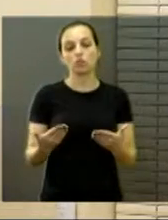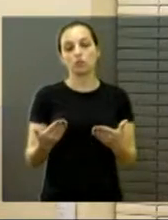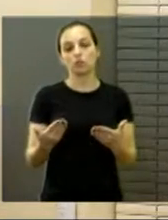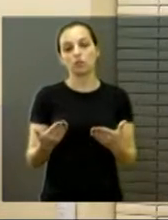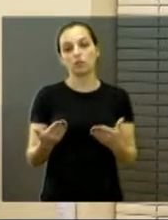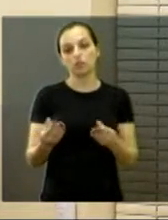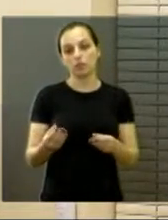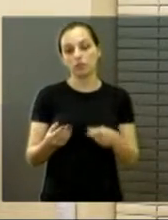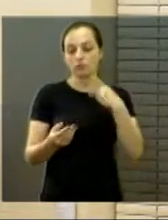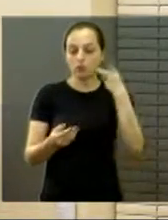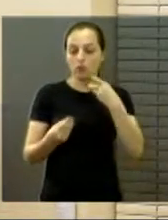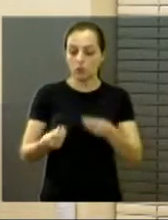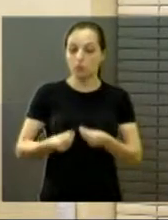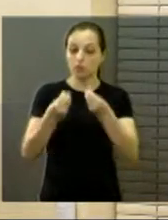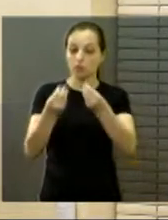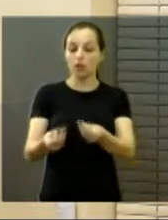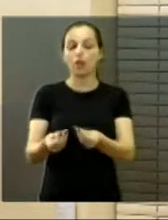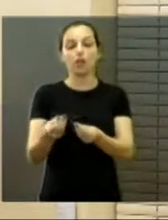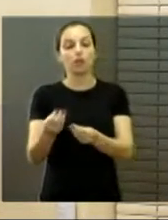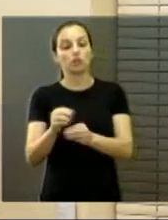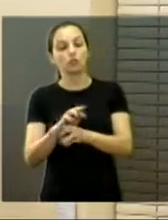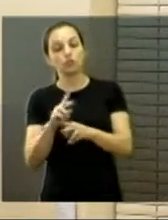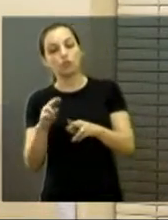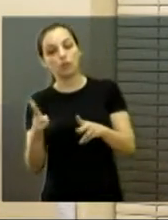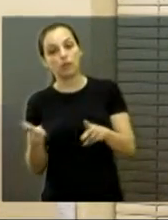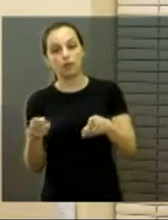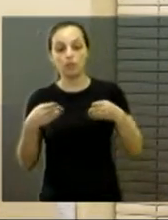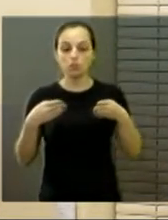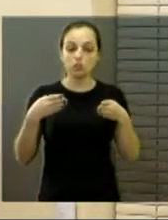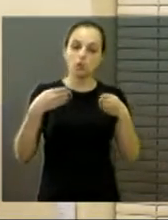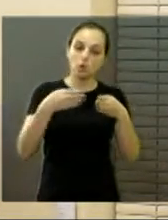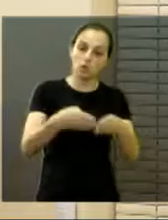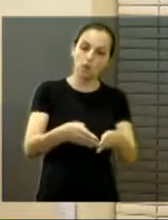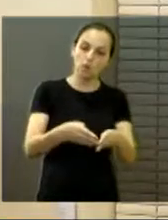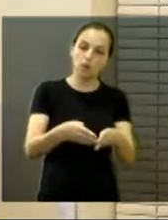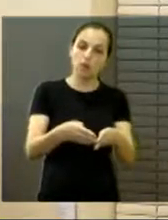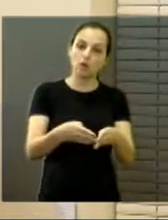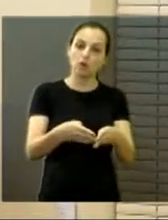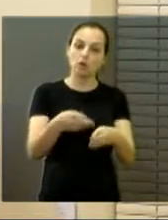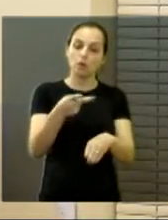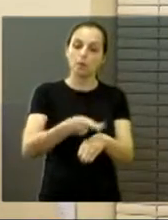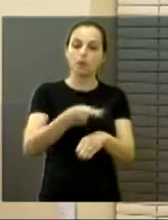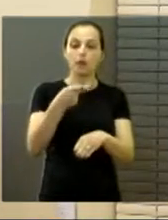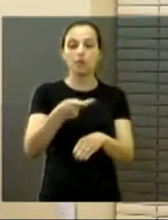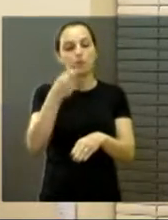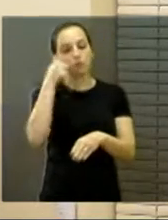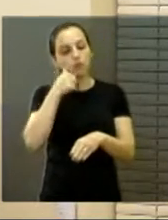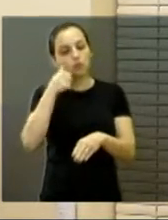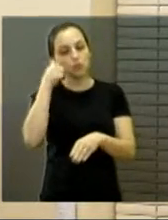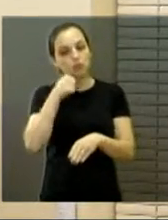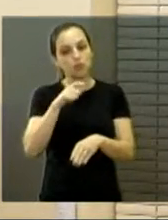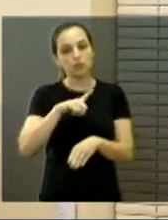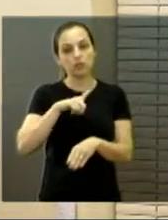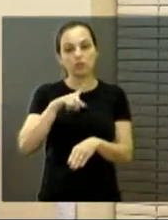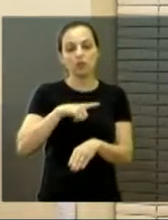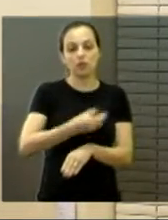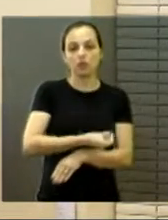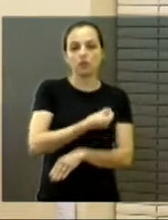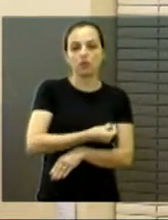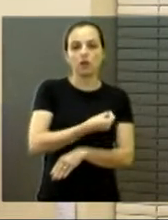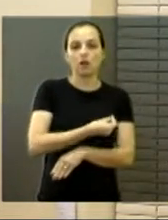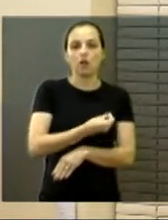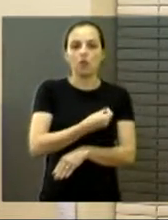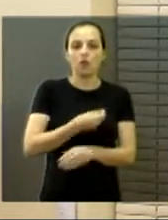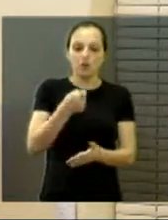casa concede, com um foco muito específico de premiar mulheres que têm na sua vida